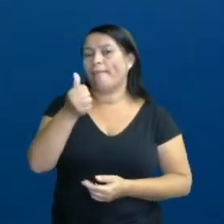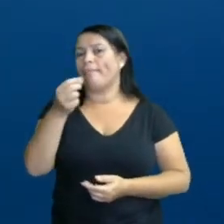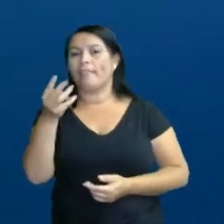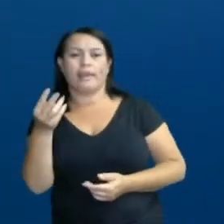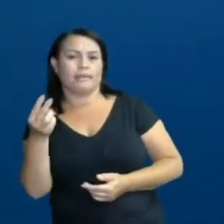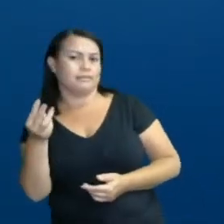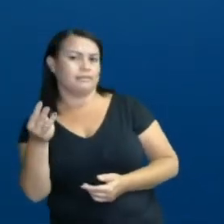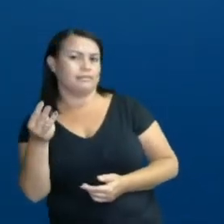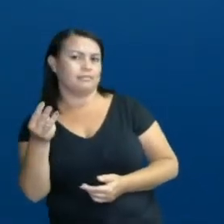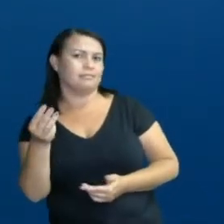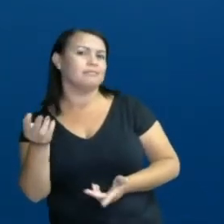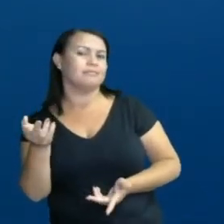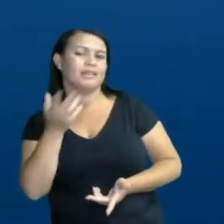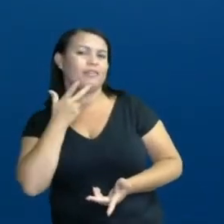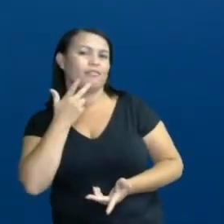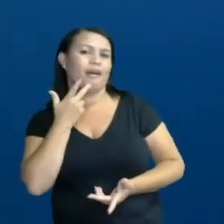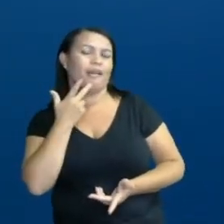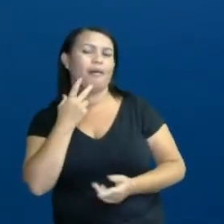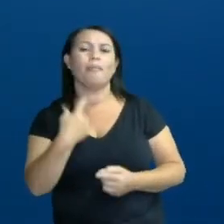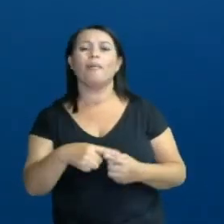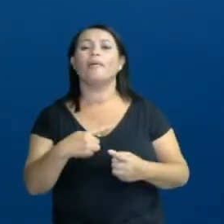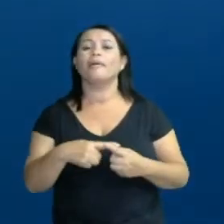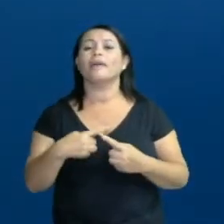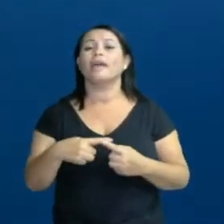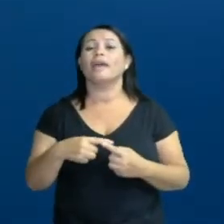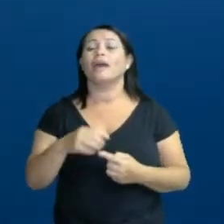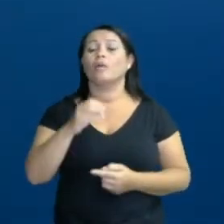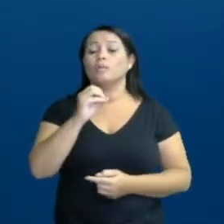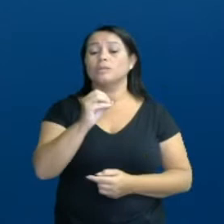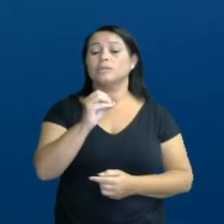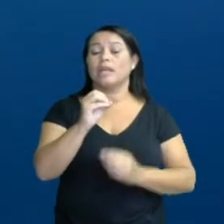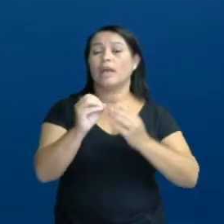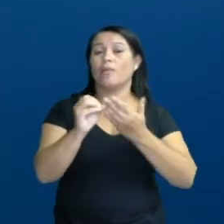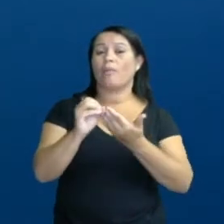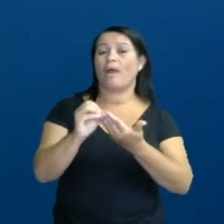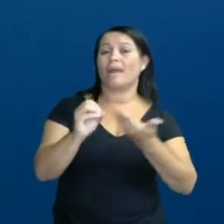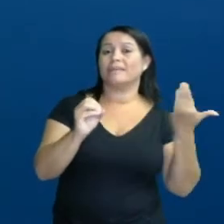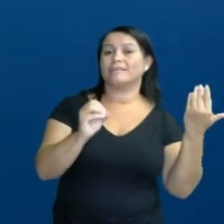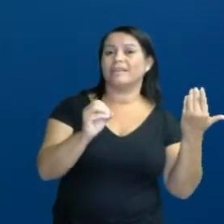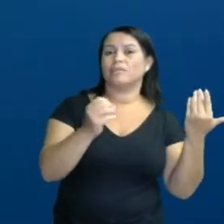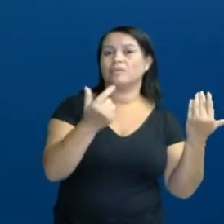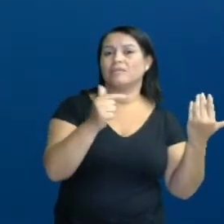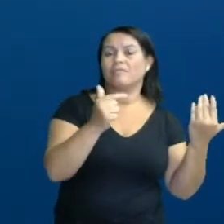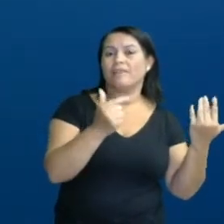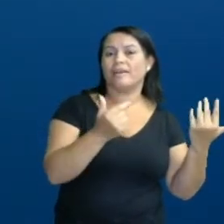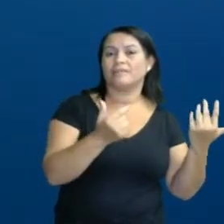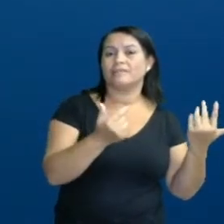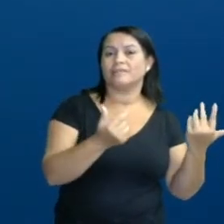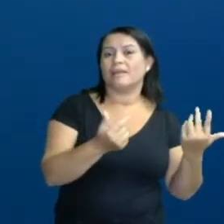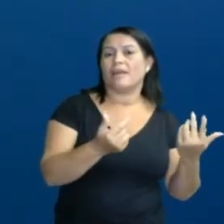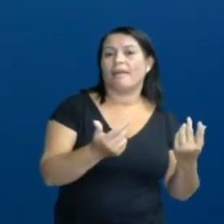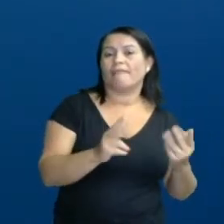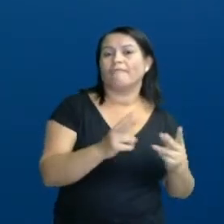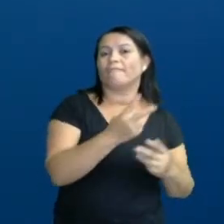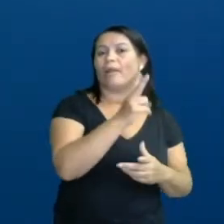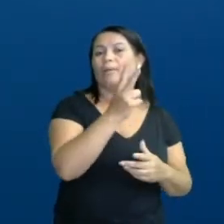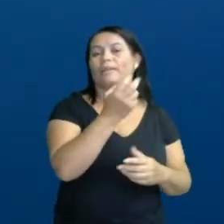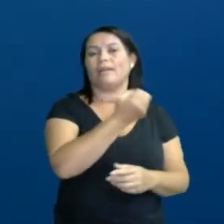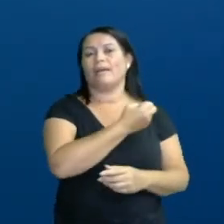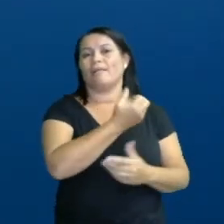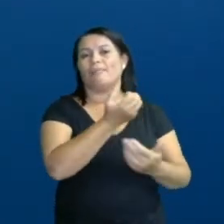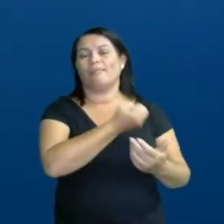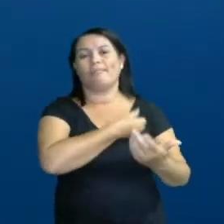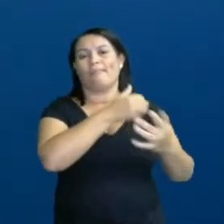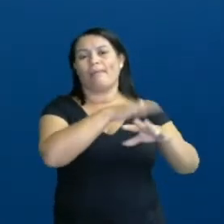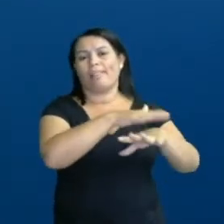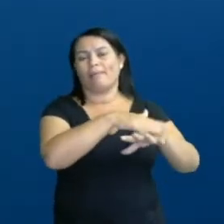0,13 anos. Não é verdade? Por quê? Porque o zero à esquerda é como se não tivesse valor nenhum na matemática. Tá certo? Então,